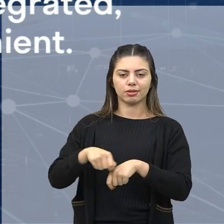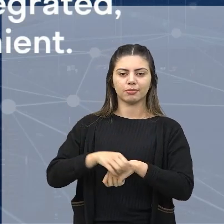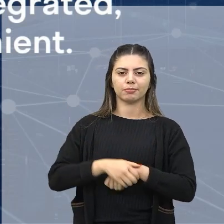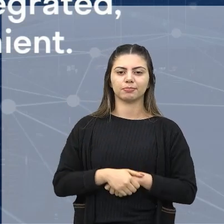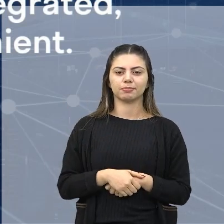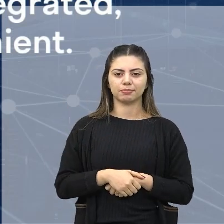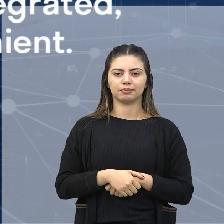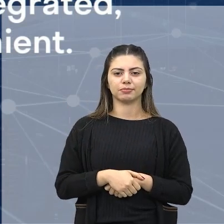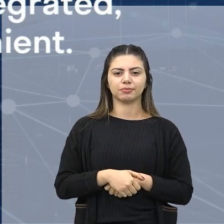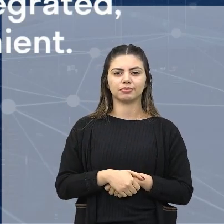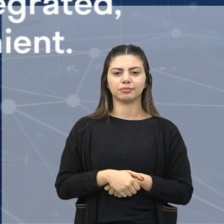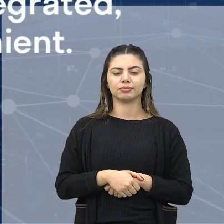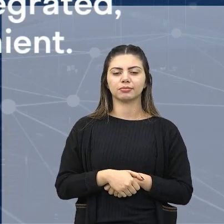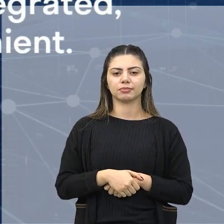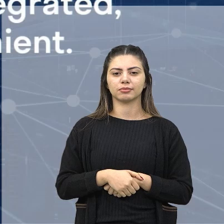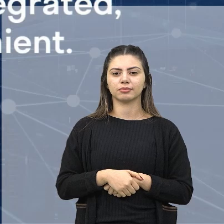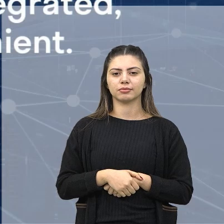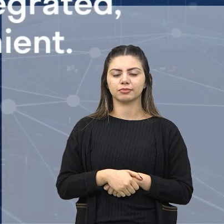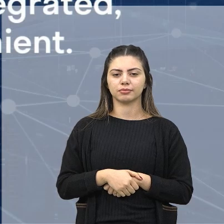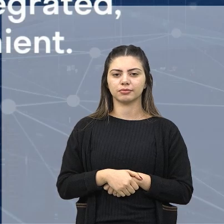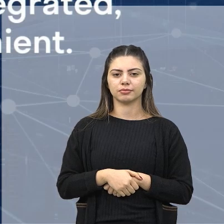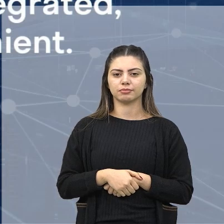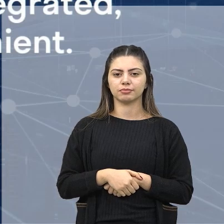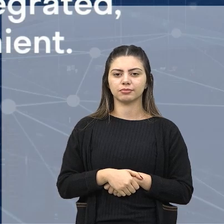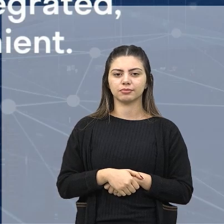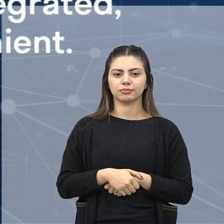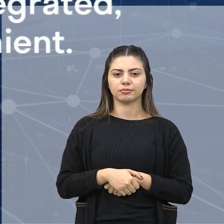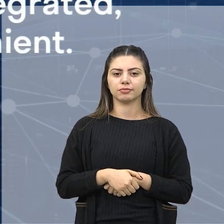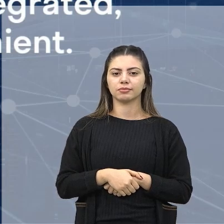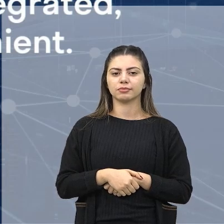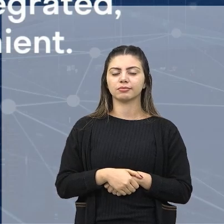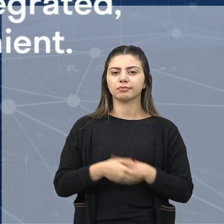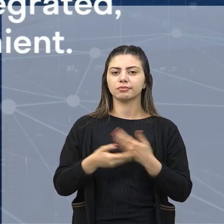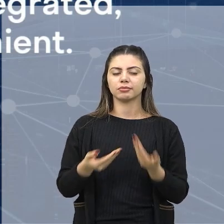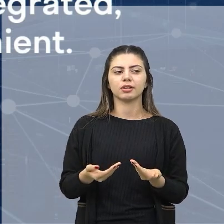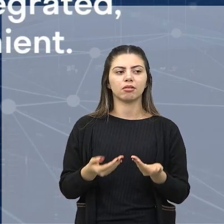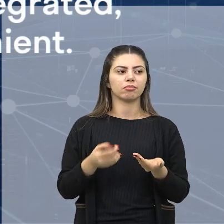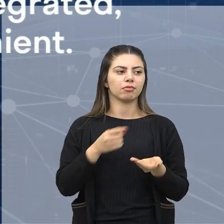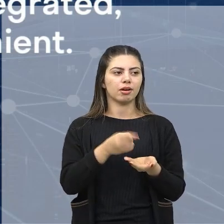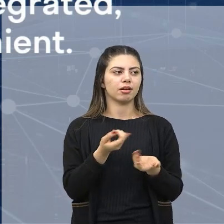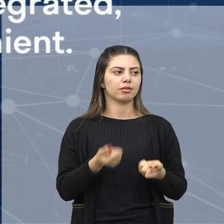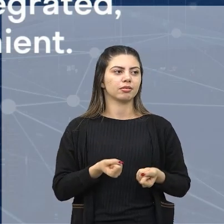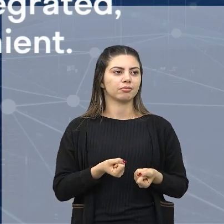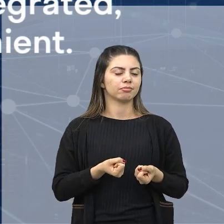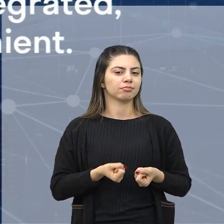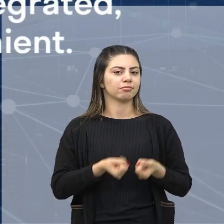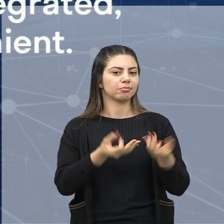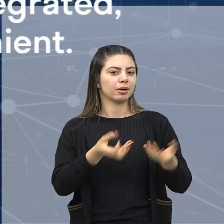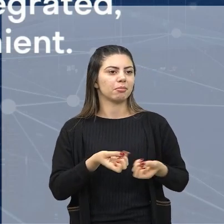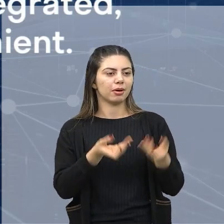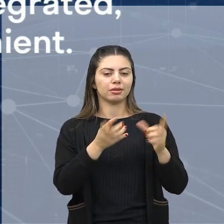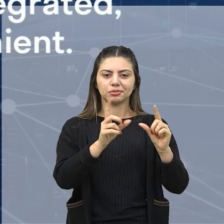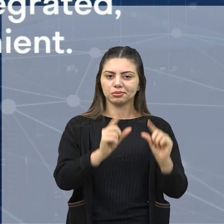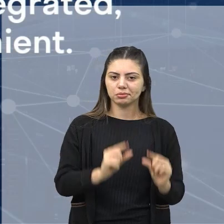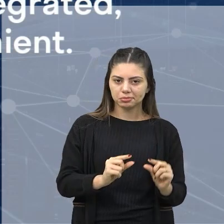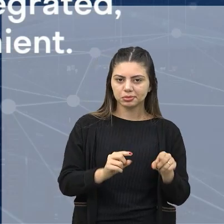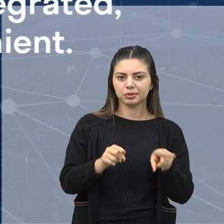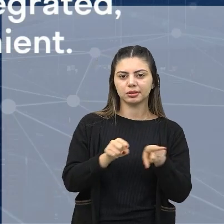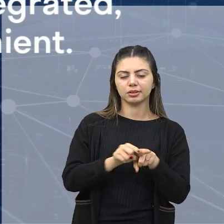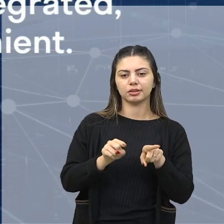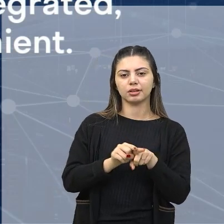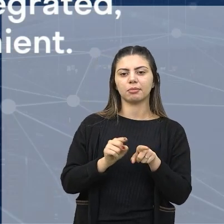eficientemente, reduzindo aí o desperdício e otimizando